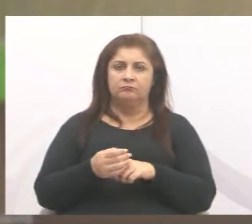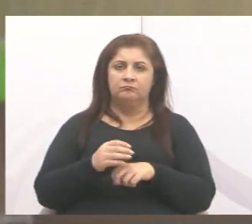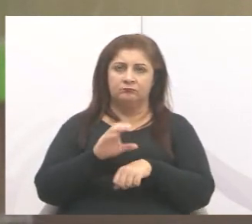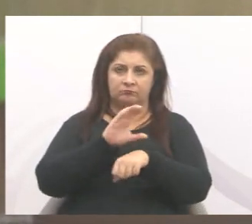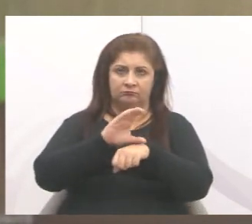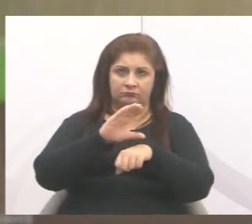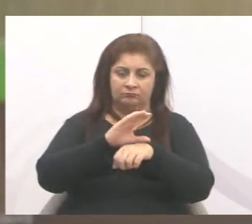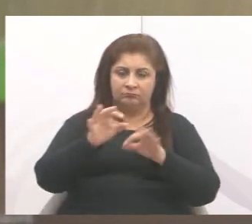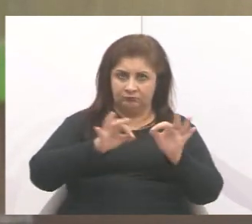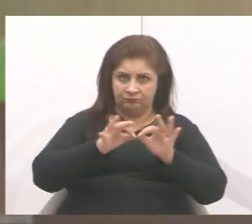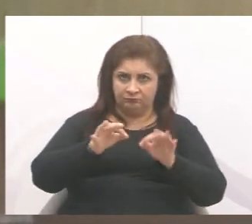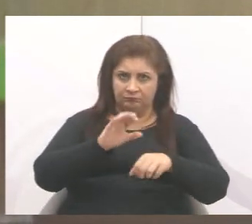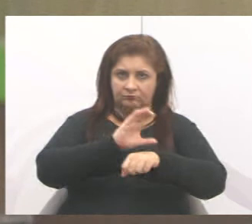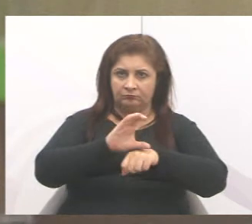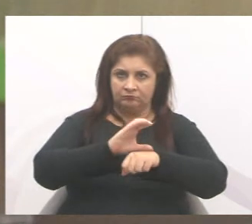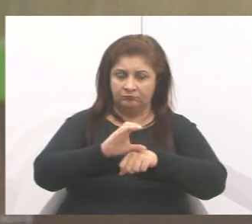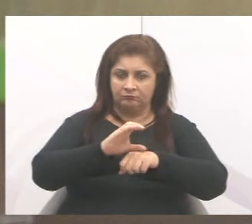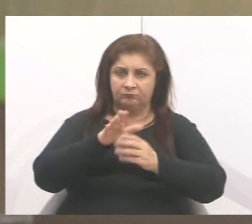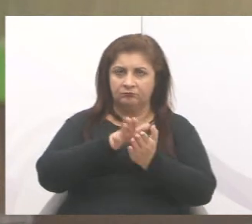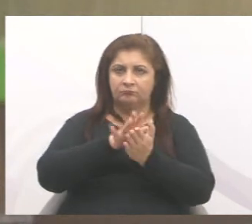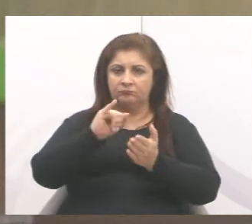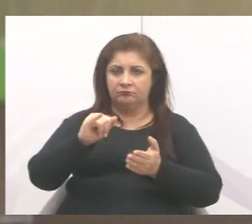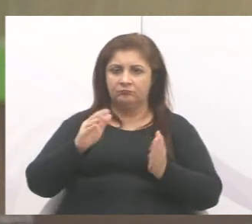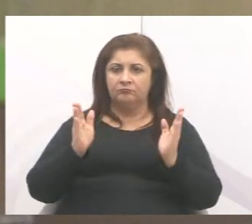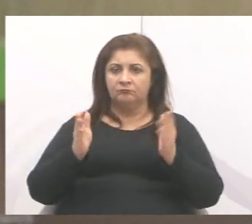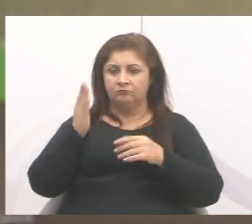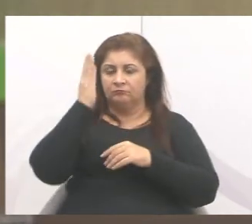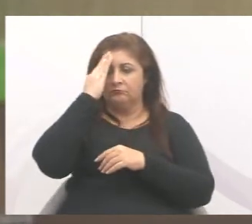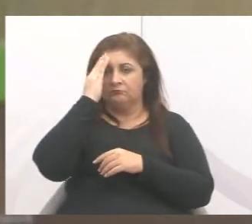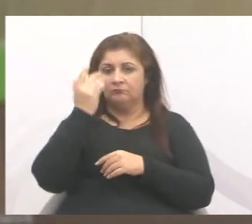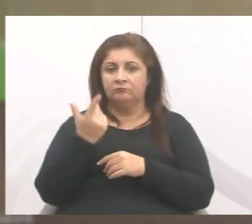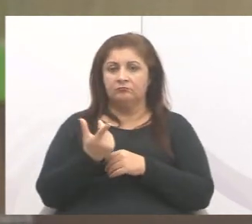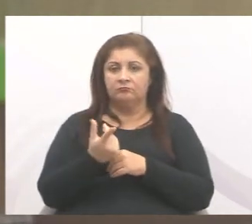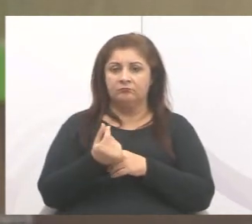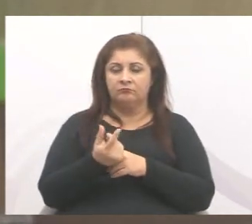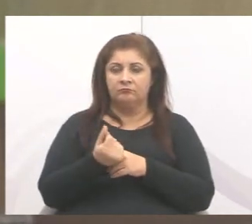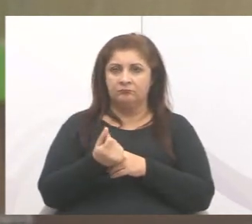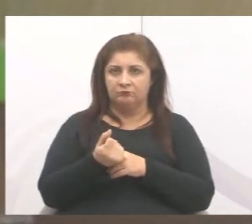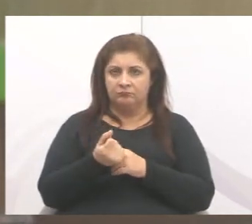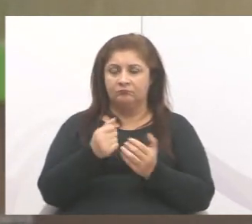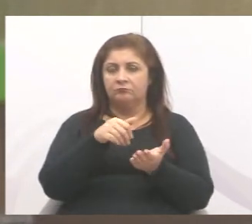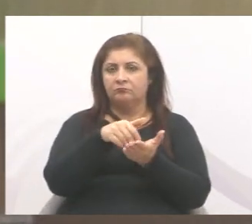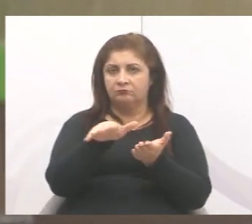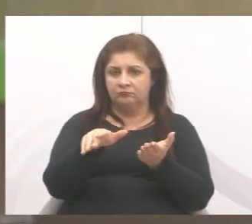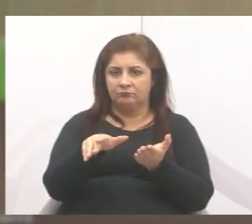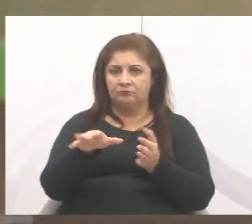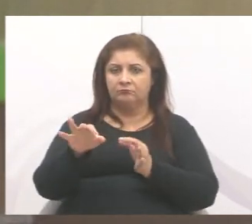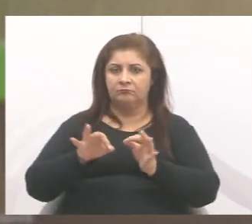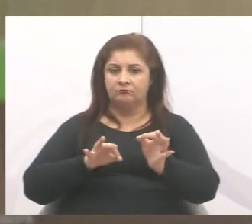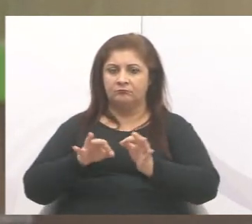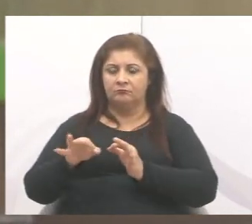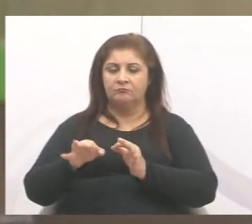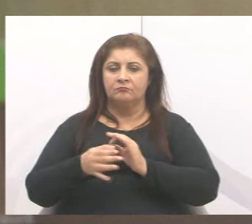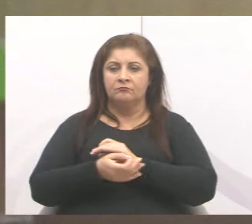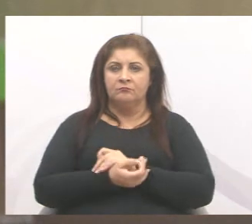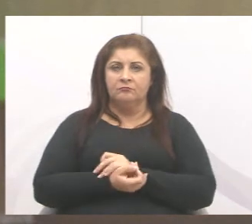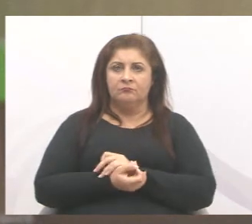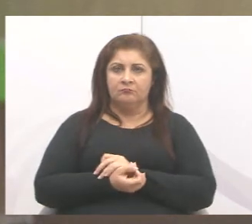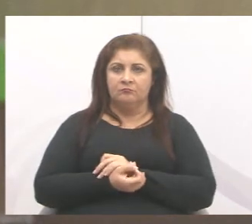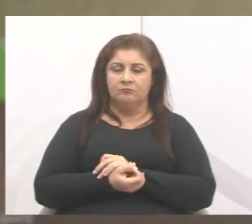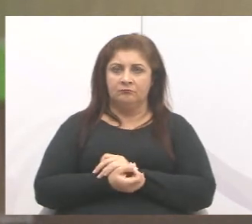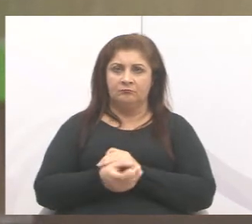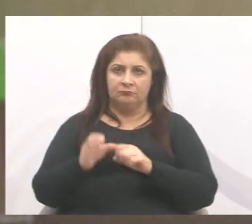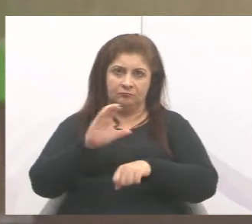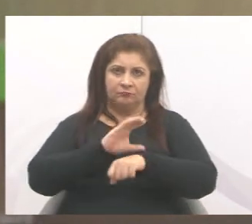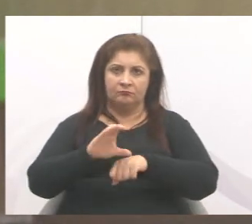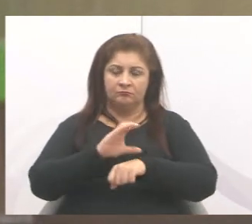aqui nessa casa e já sabemos o valor destinado para o Requalifica. Já